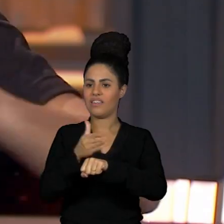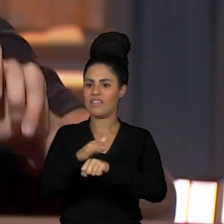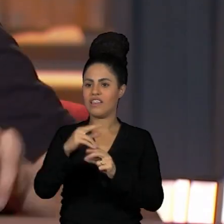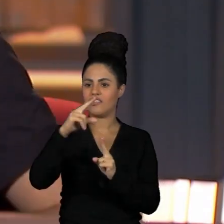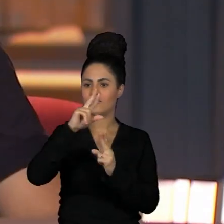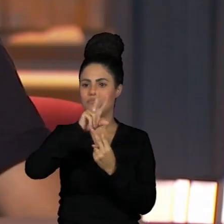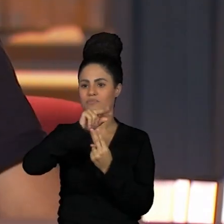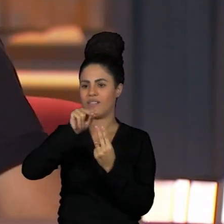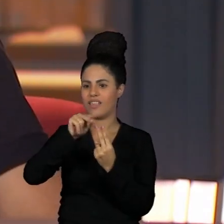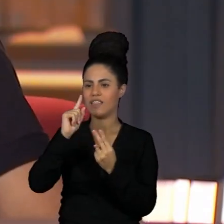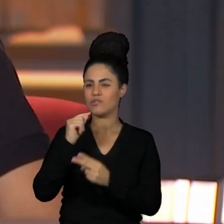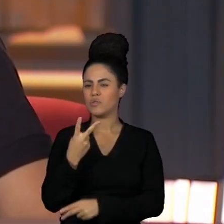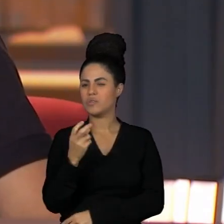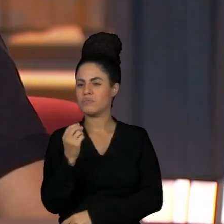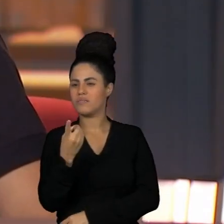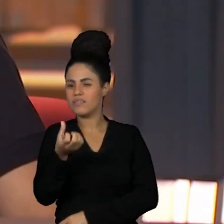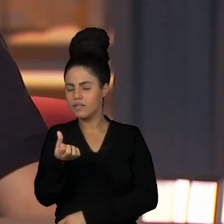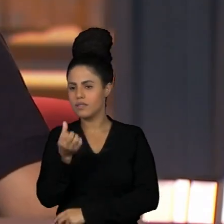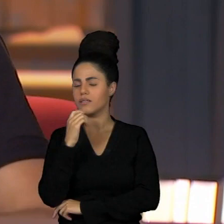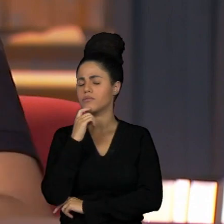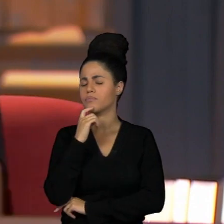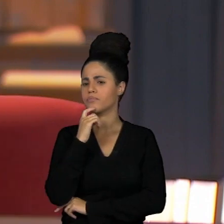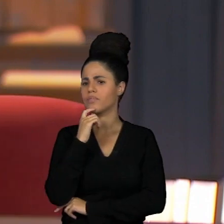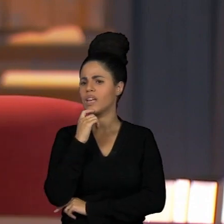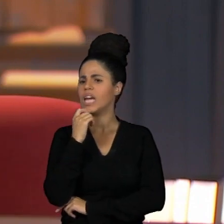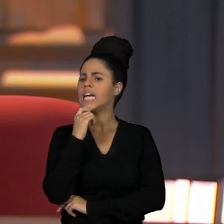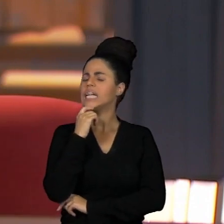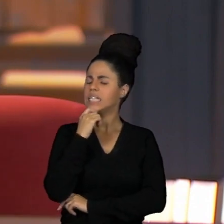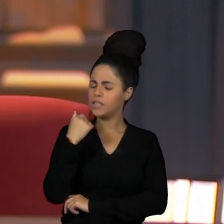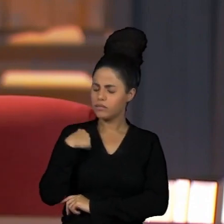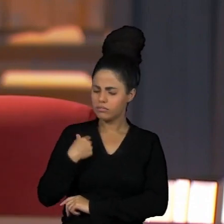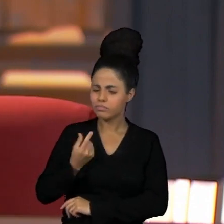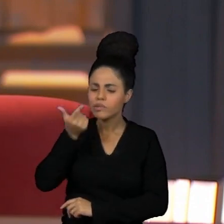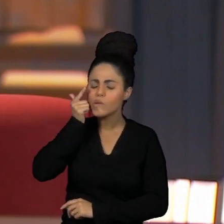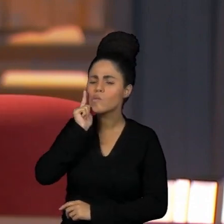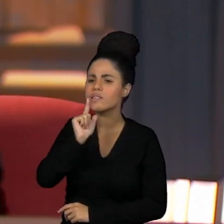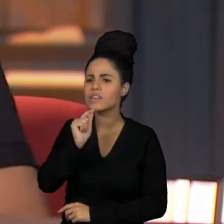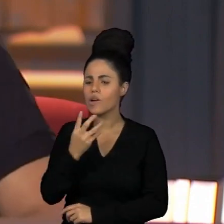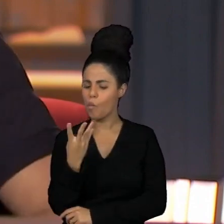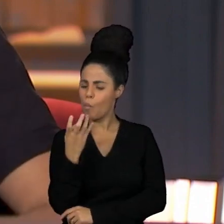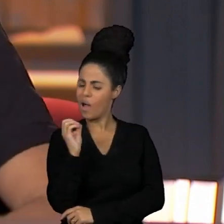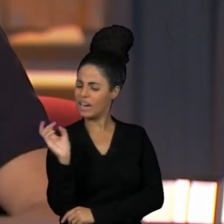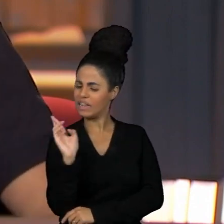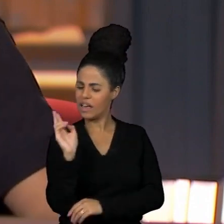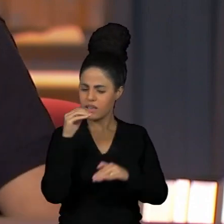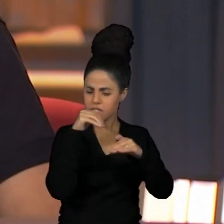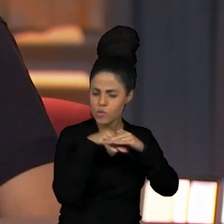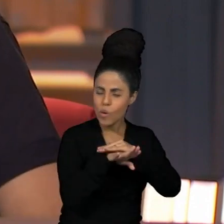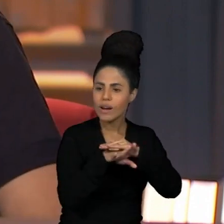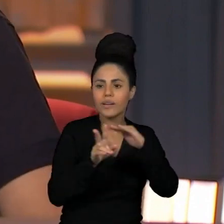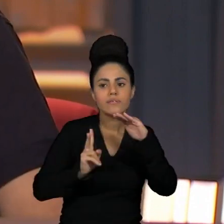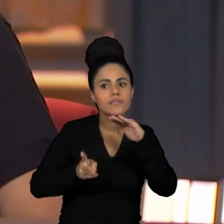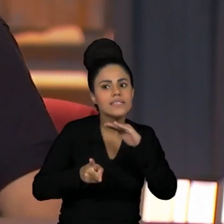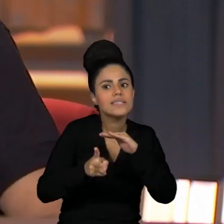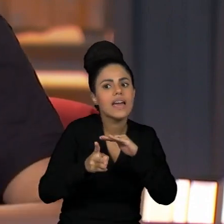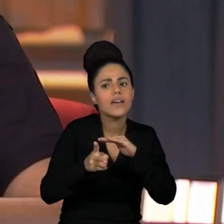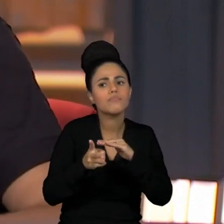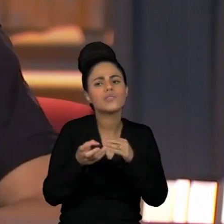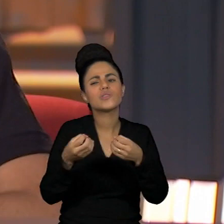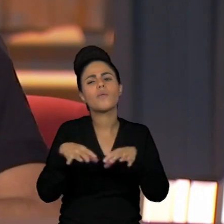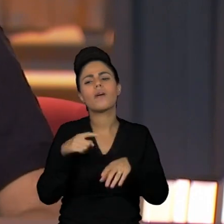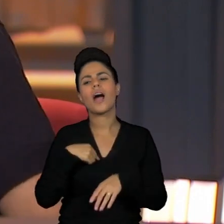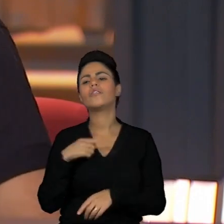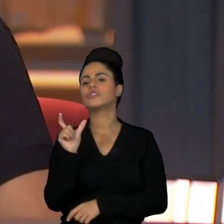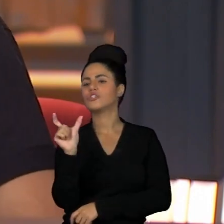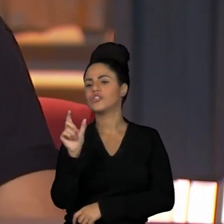meu salário foi para 2.500. E eu já sobrevivia com R$40 mês ali, que sobrava, né? Tinha um